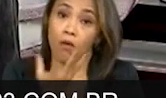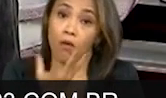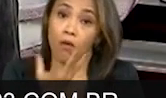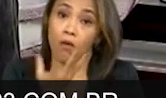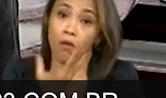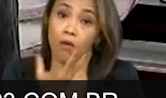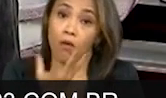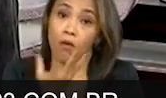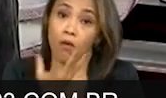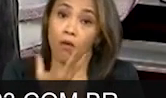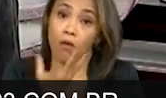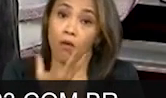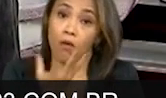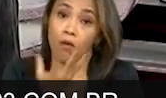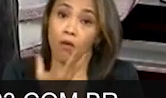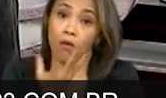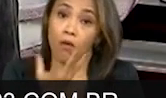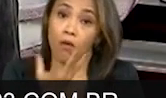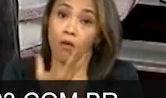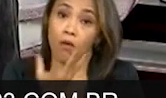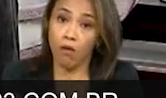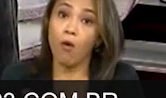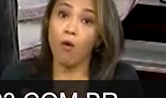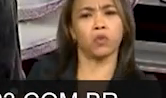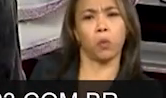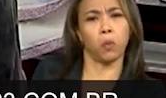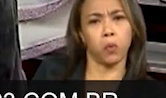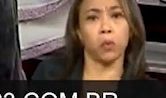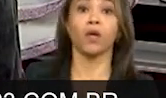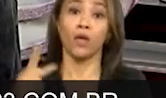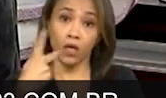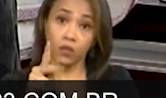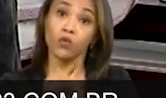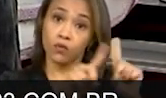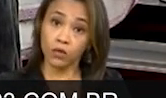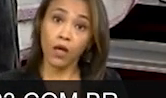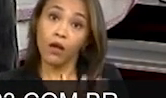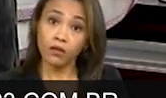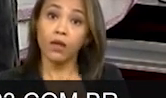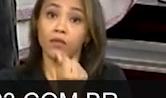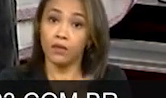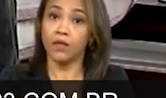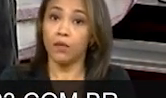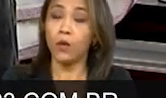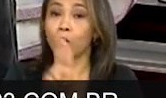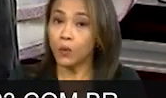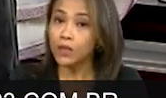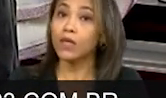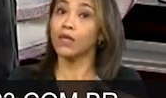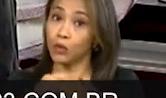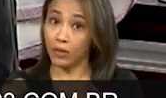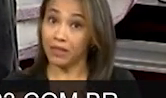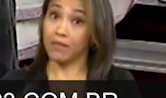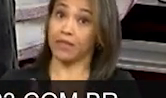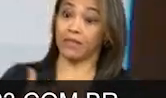praticamente aposentou outras formas de pagamento e até seus funcionários recebem por pics mas tem ainda medo de